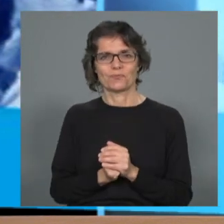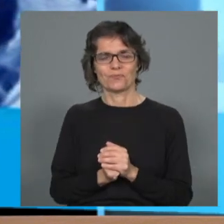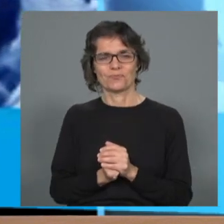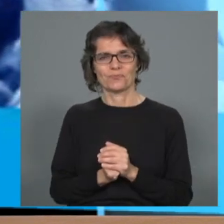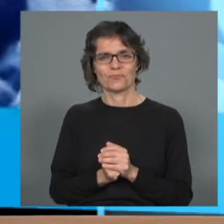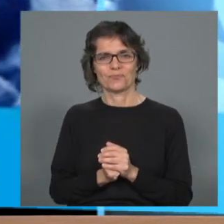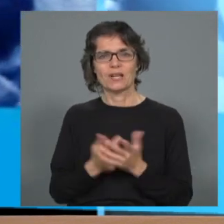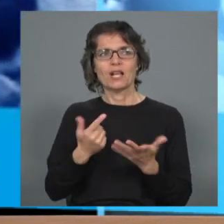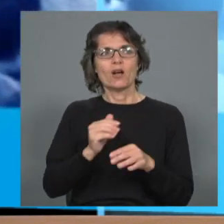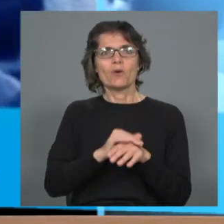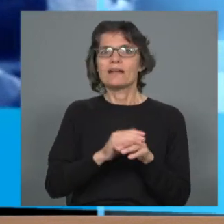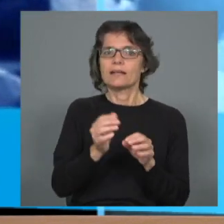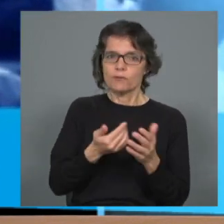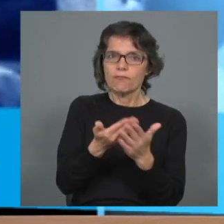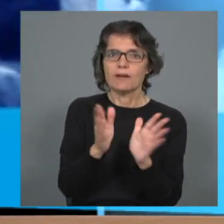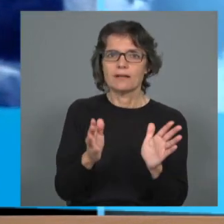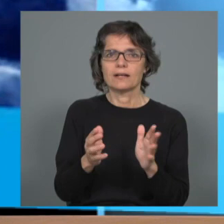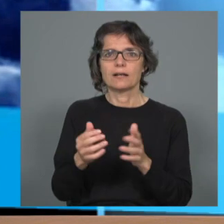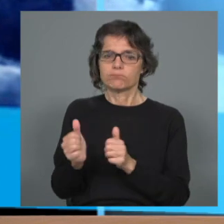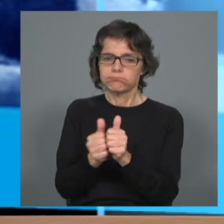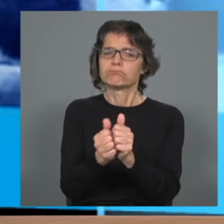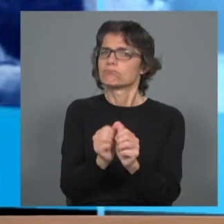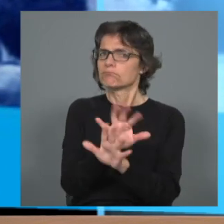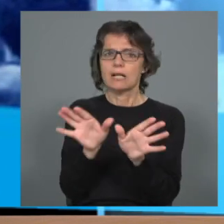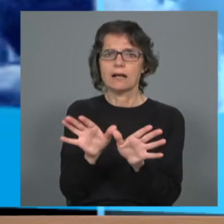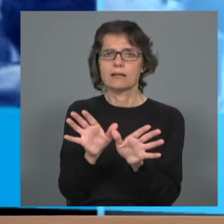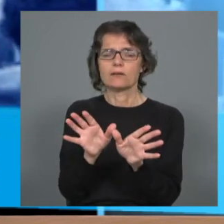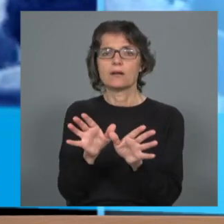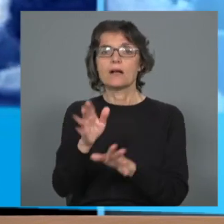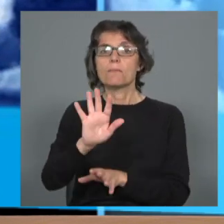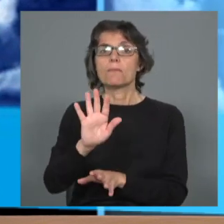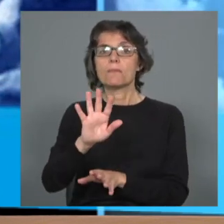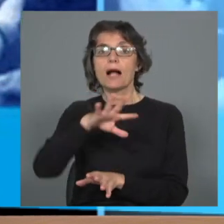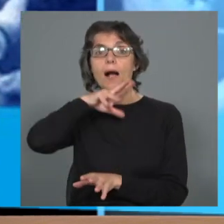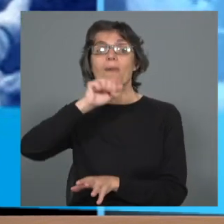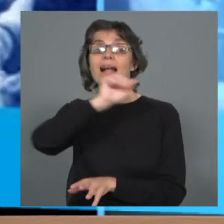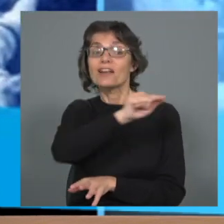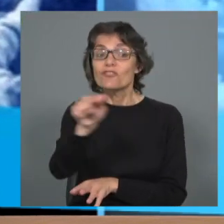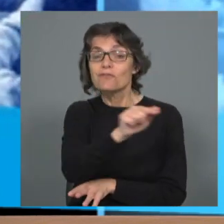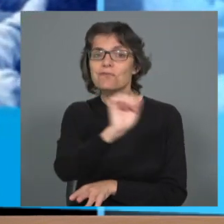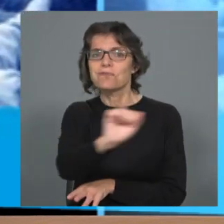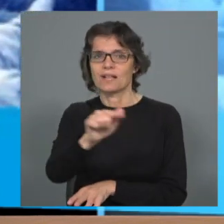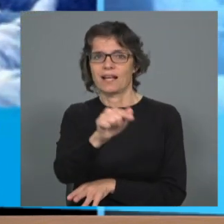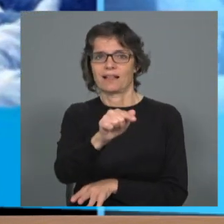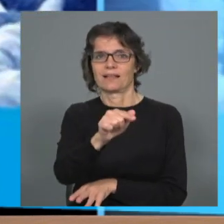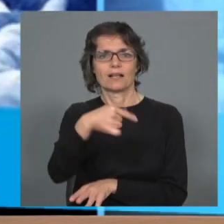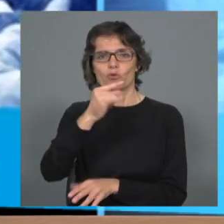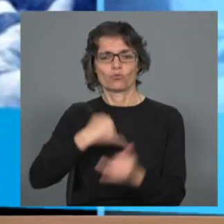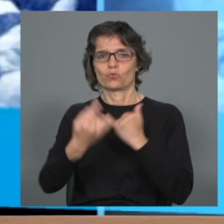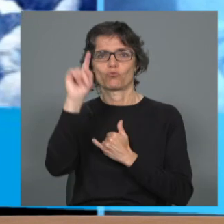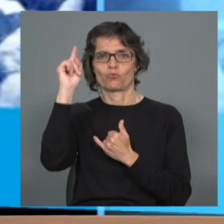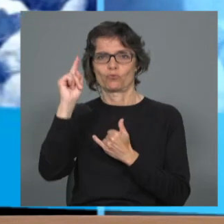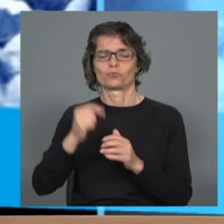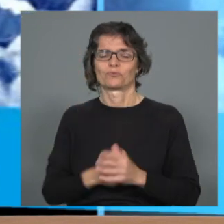Queremos dar-lhes afeto e companhia e o que elas precisam, para que elas sejam mães e que elas desempenhem bem